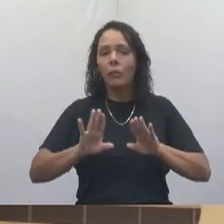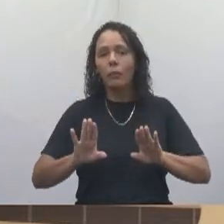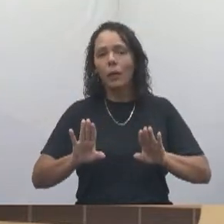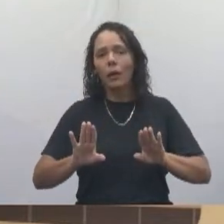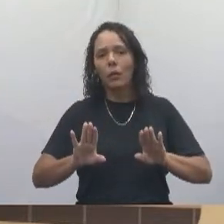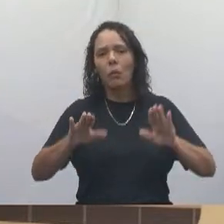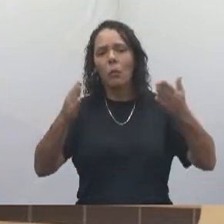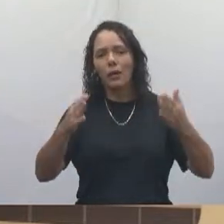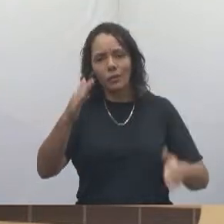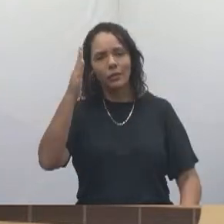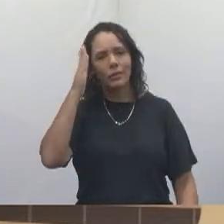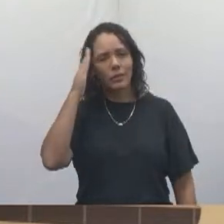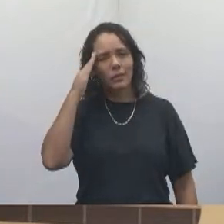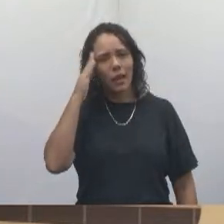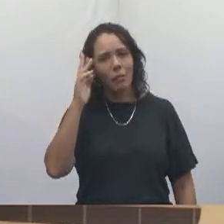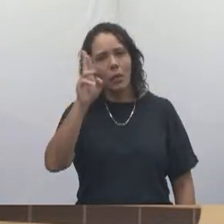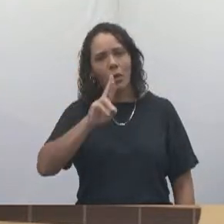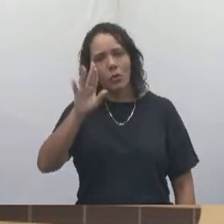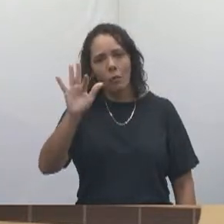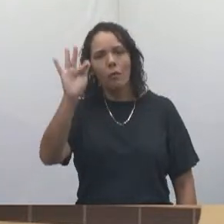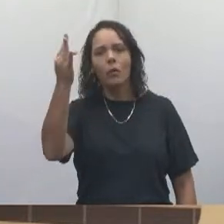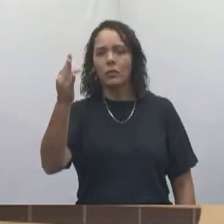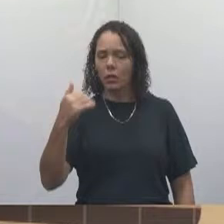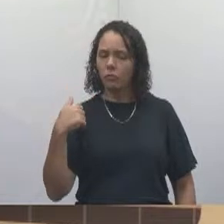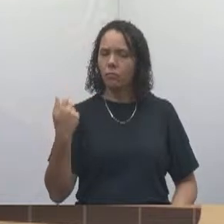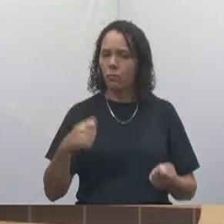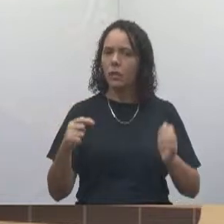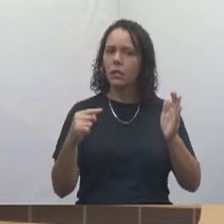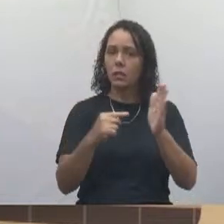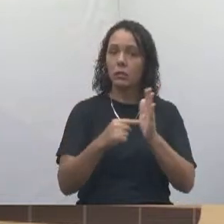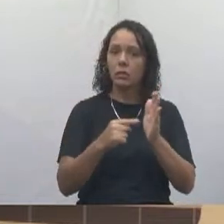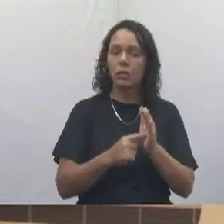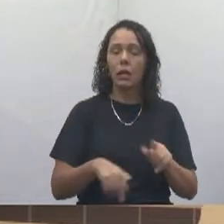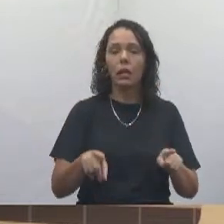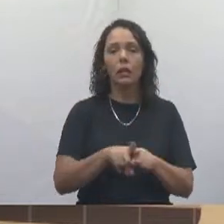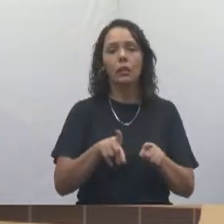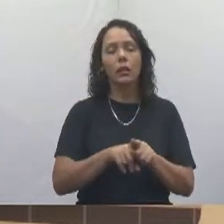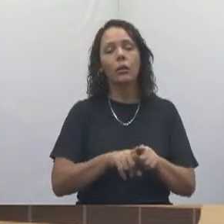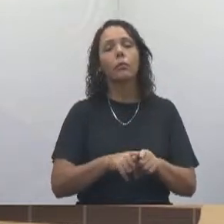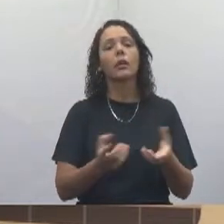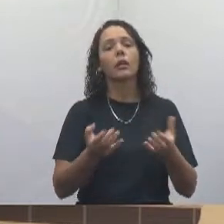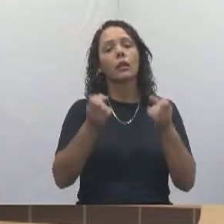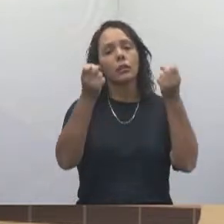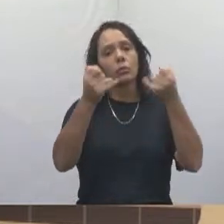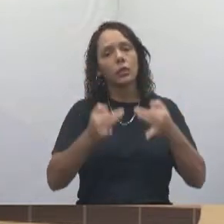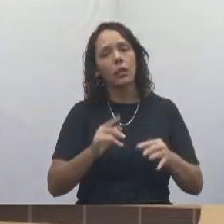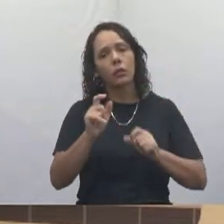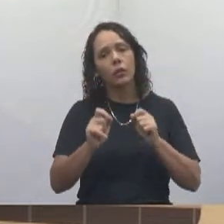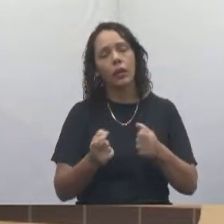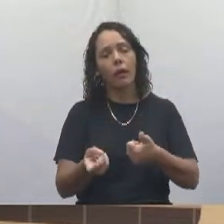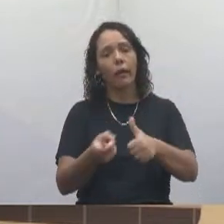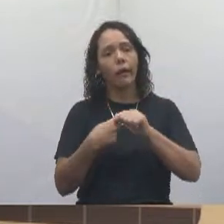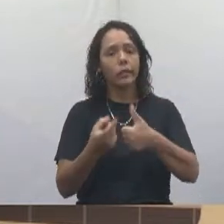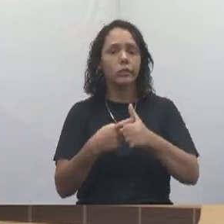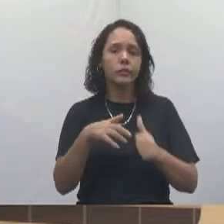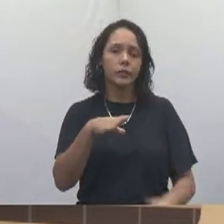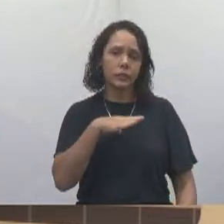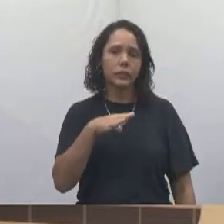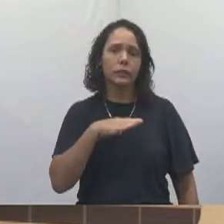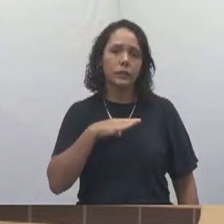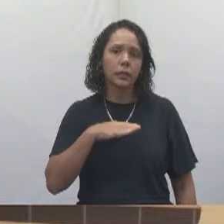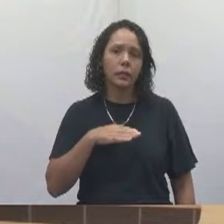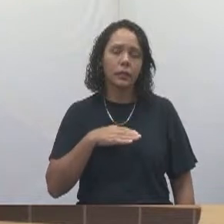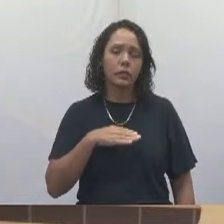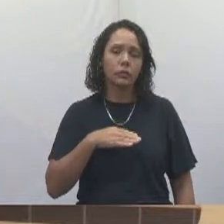de má fé, a gente tem o dever de denunciar. A mesma coisa, e por último, quero falar sobre as dívidas do município, a